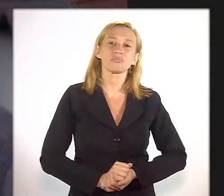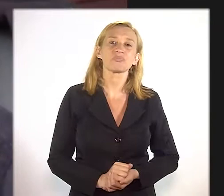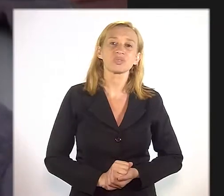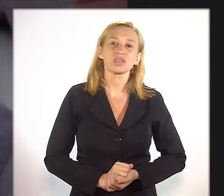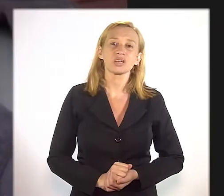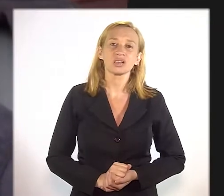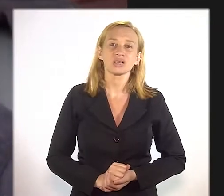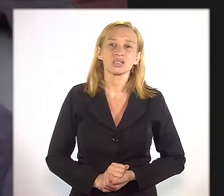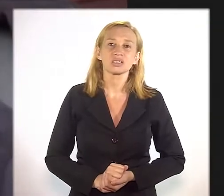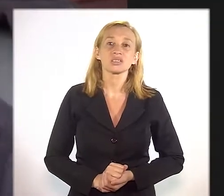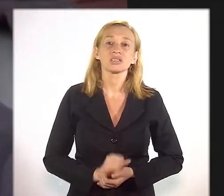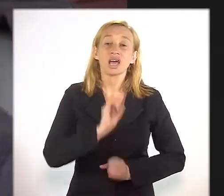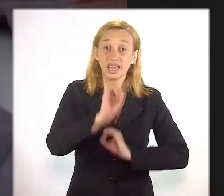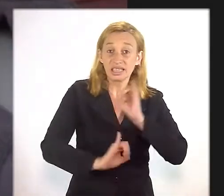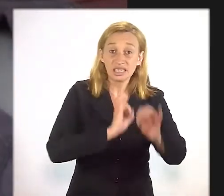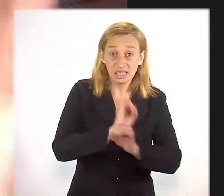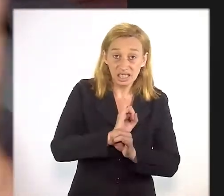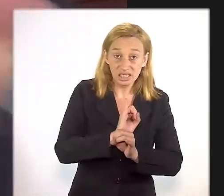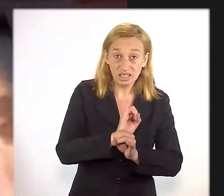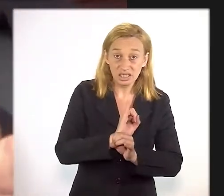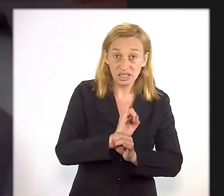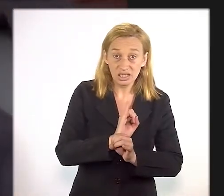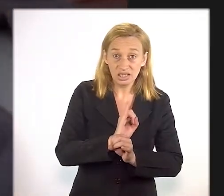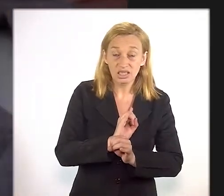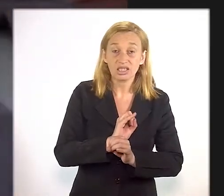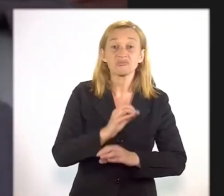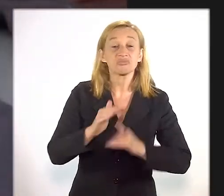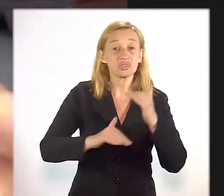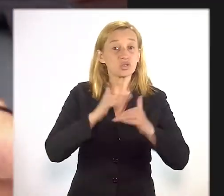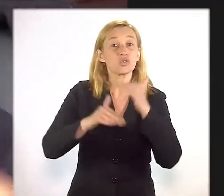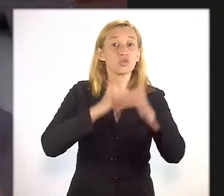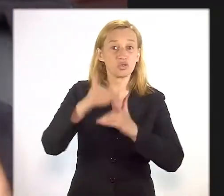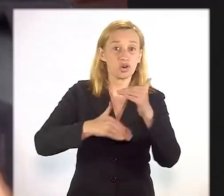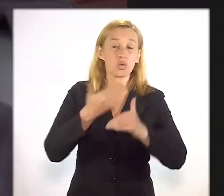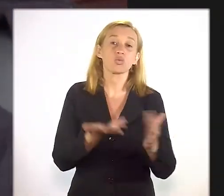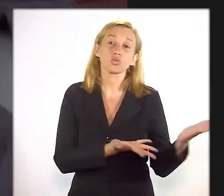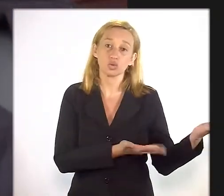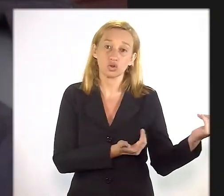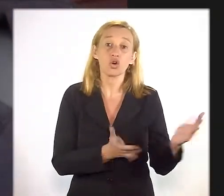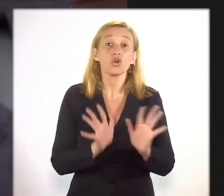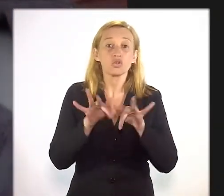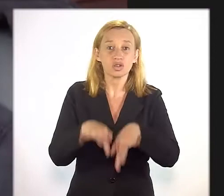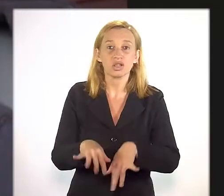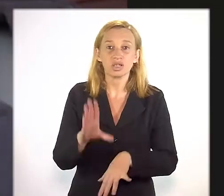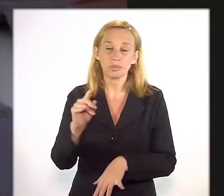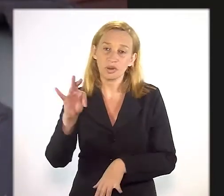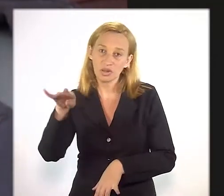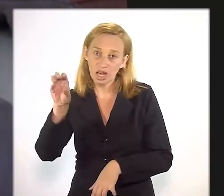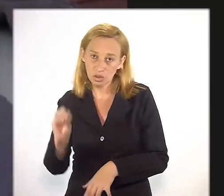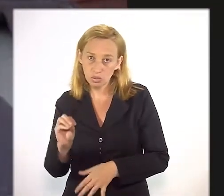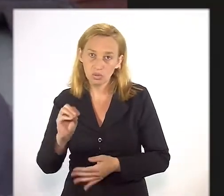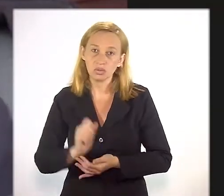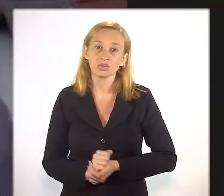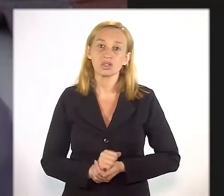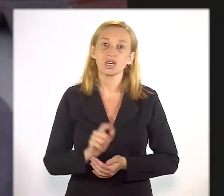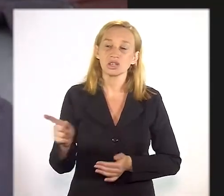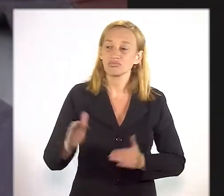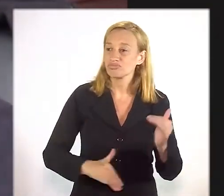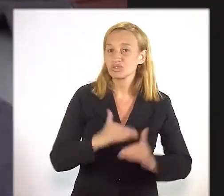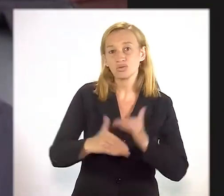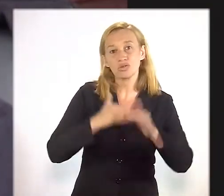verdade ou mentira o que eu estou a dizer, vais à internet, no Dr. Google, metes o seguinte, final do Campeonato Europeu de Futebol de